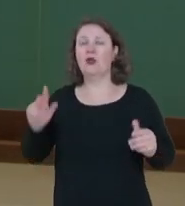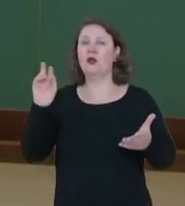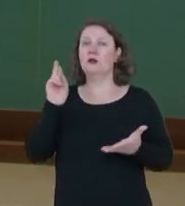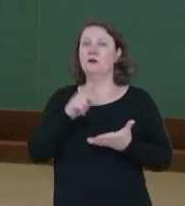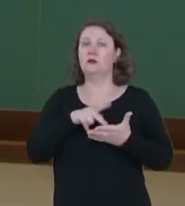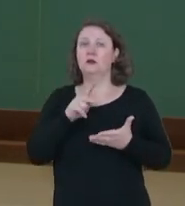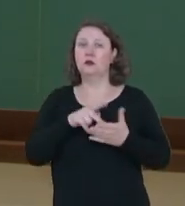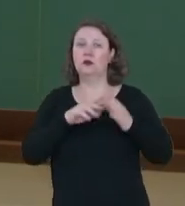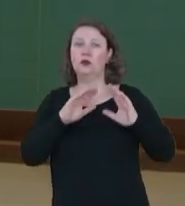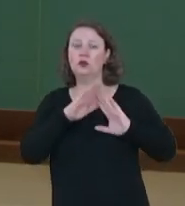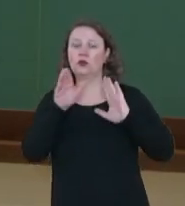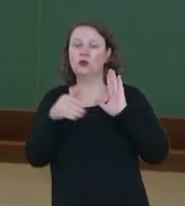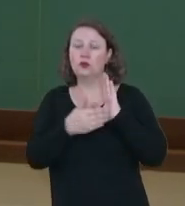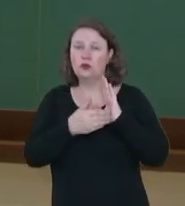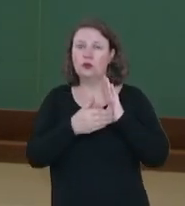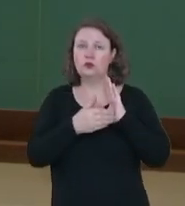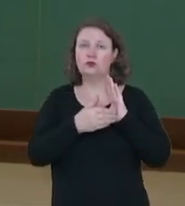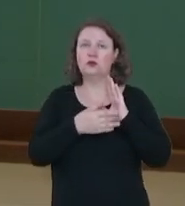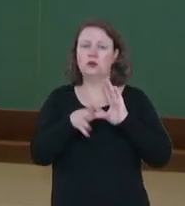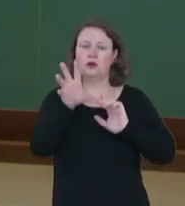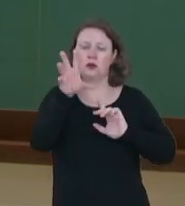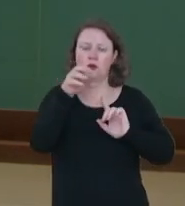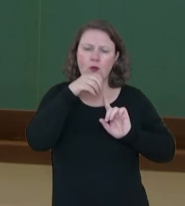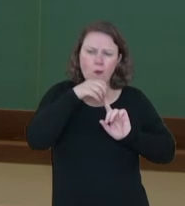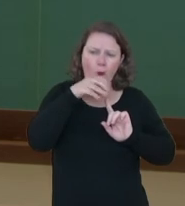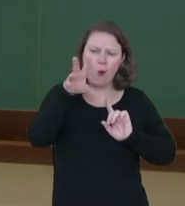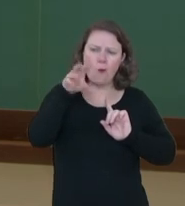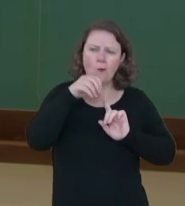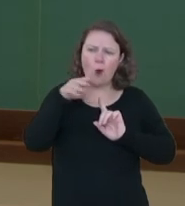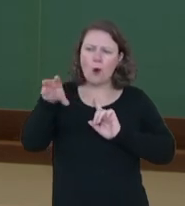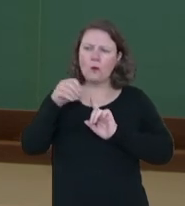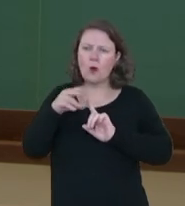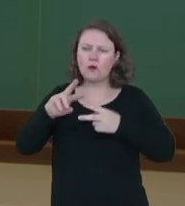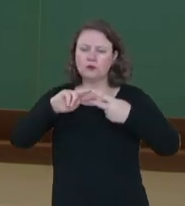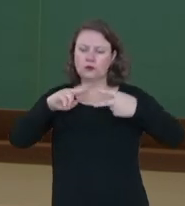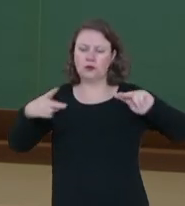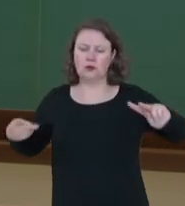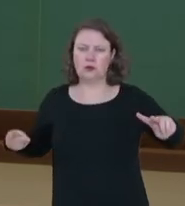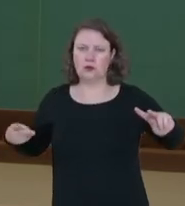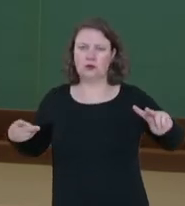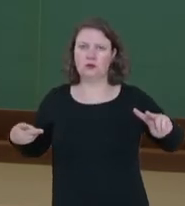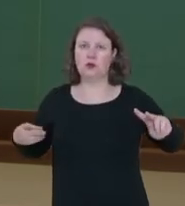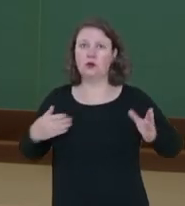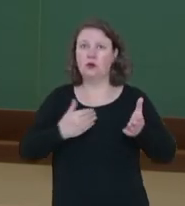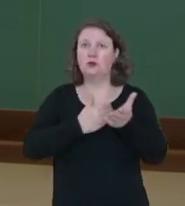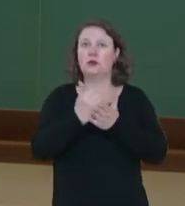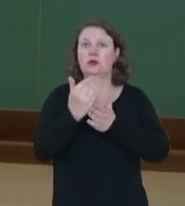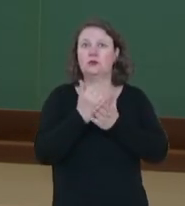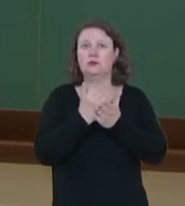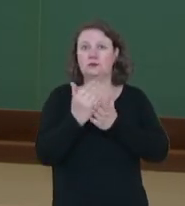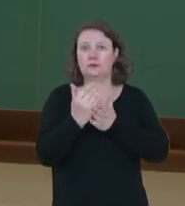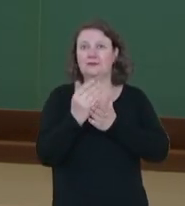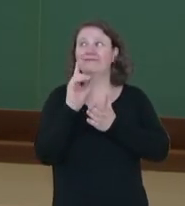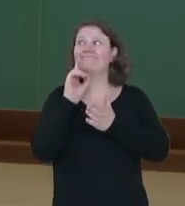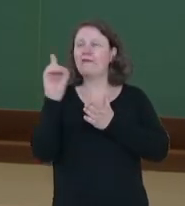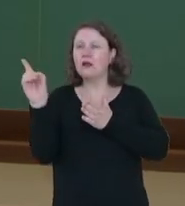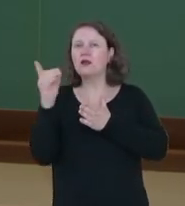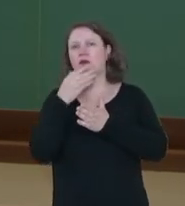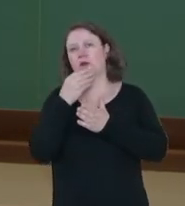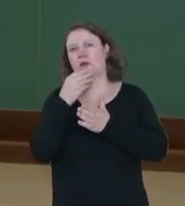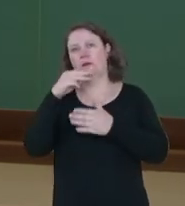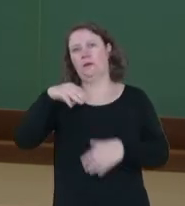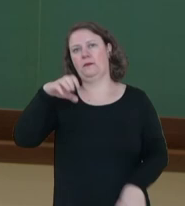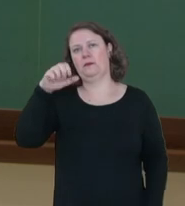de genética começou com Mendel, mas contribuiu e muito, né? Depois, claro, quando